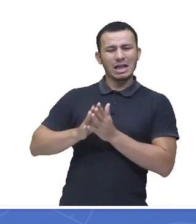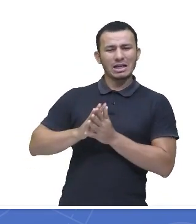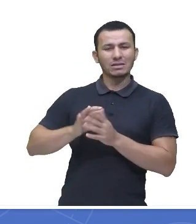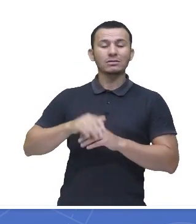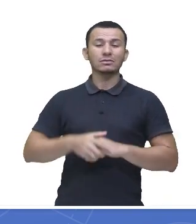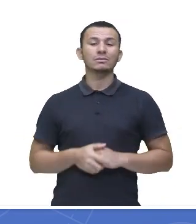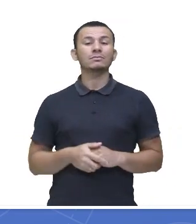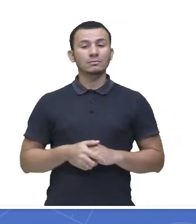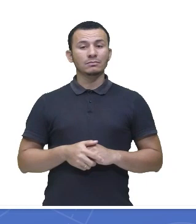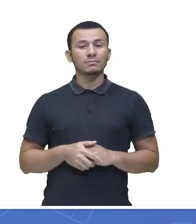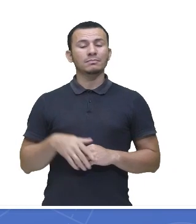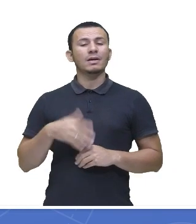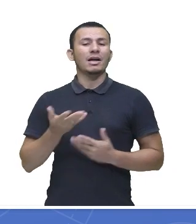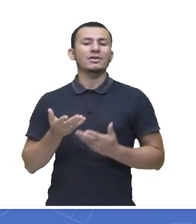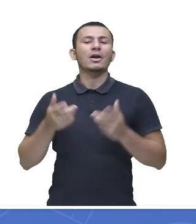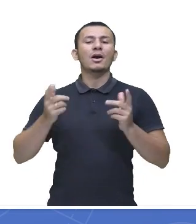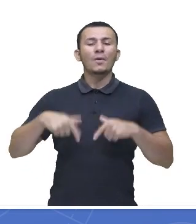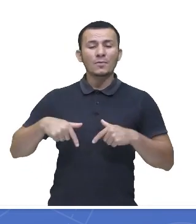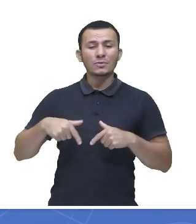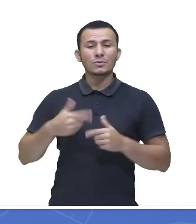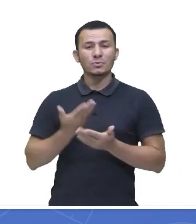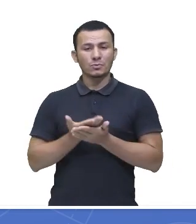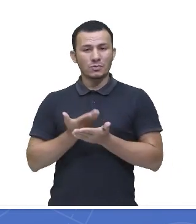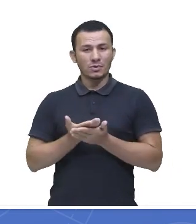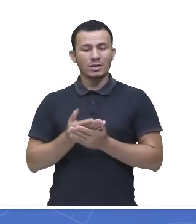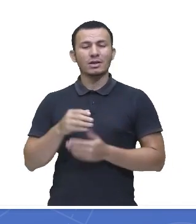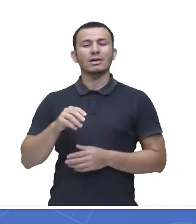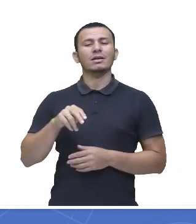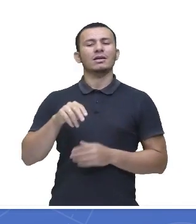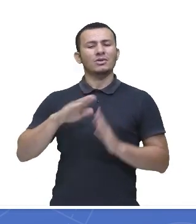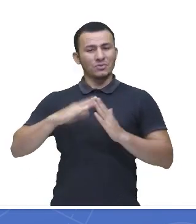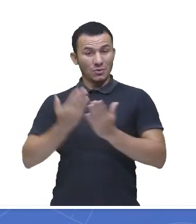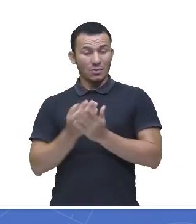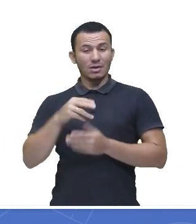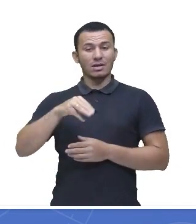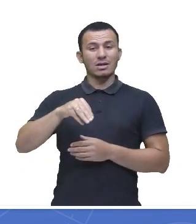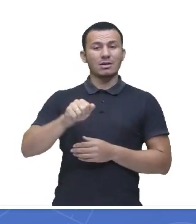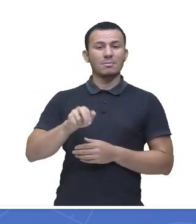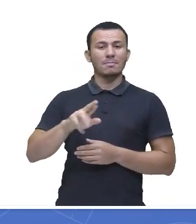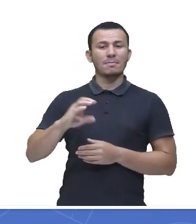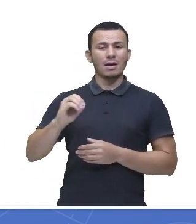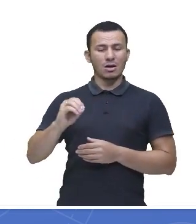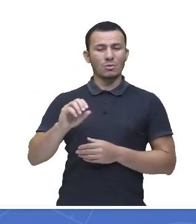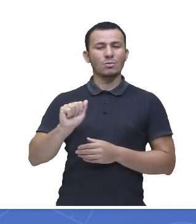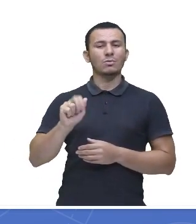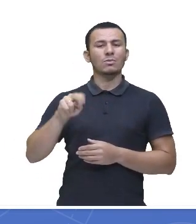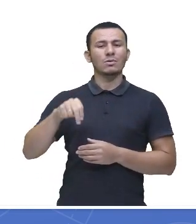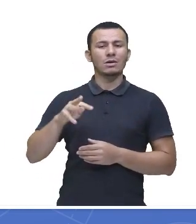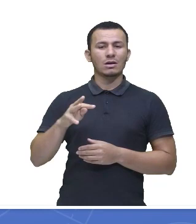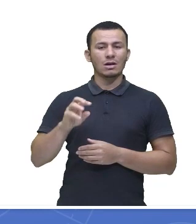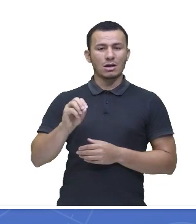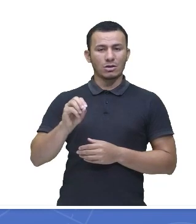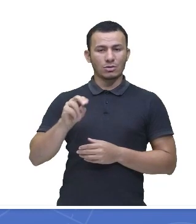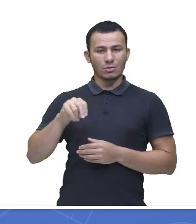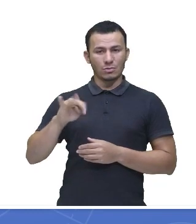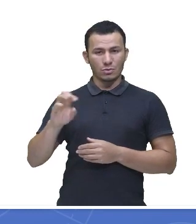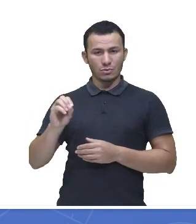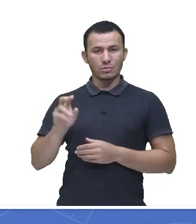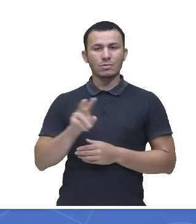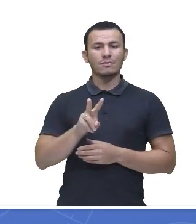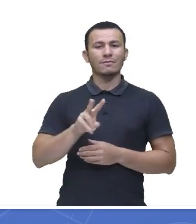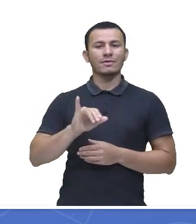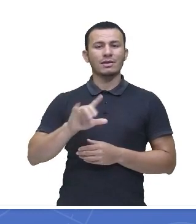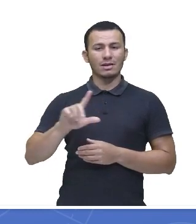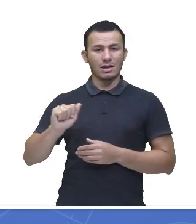eu estudei no Marco Antônio Vilaça, não é o da polícia, estudei lá. Tive meus